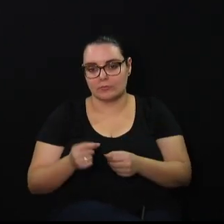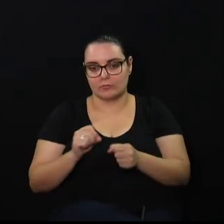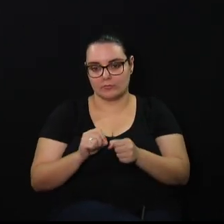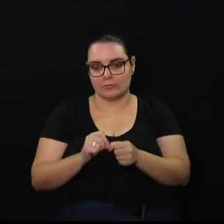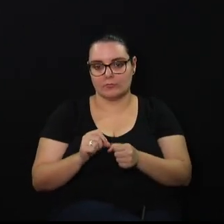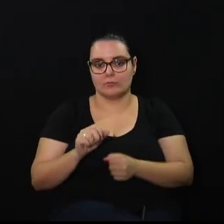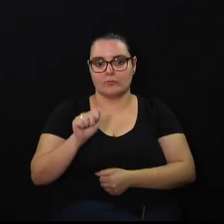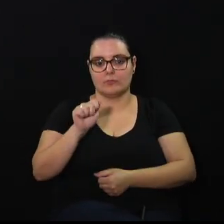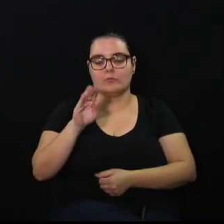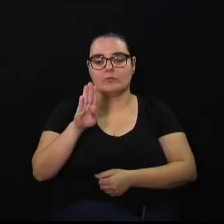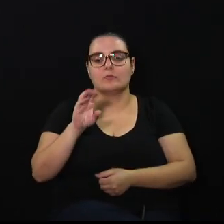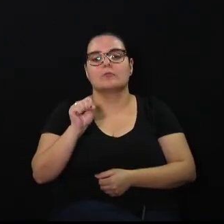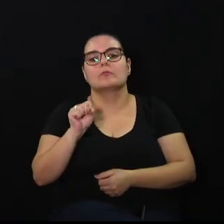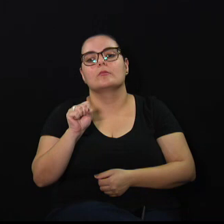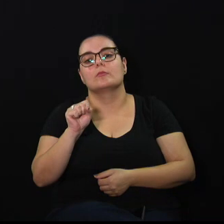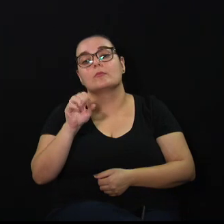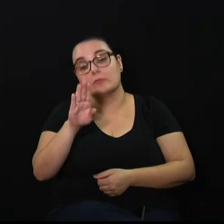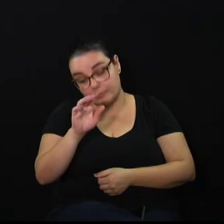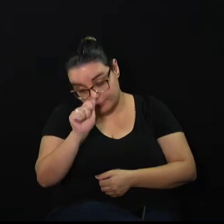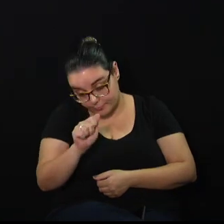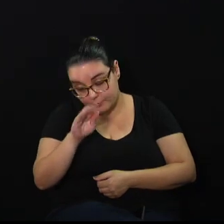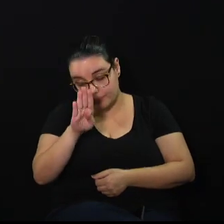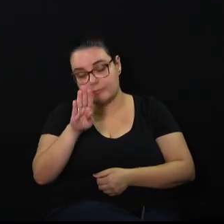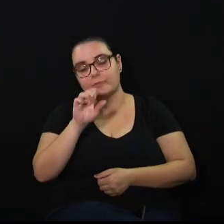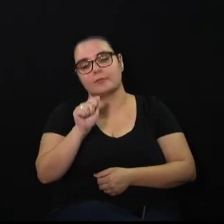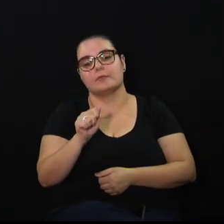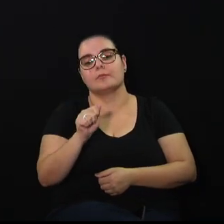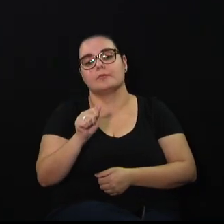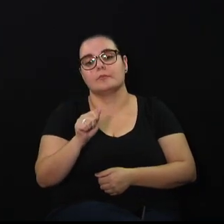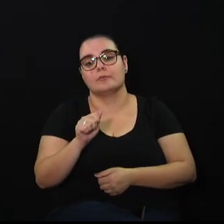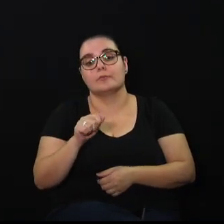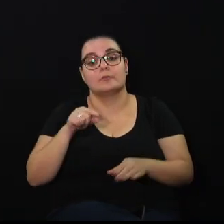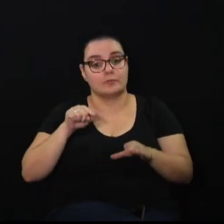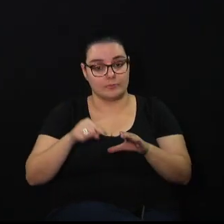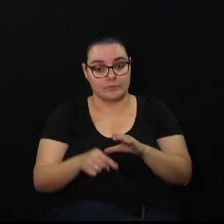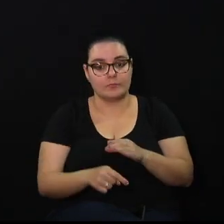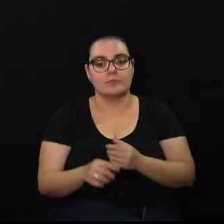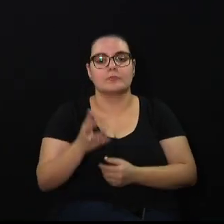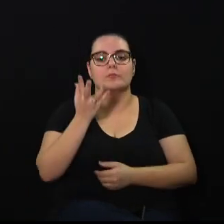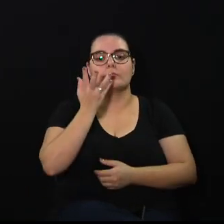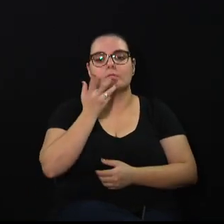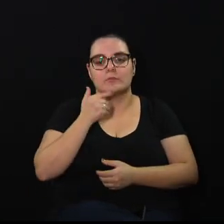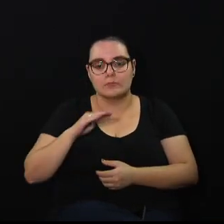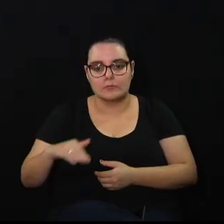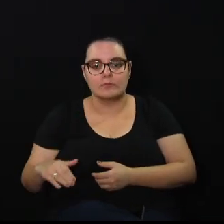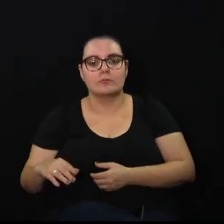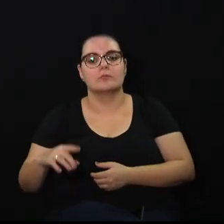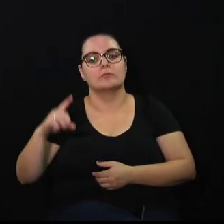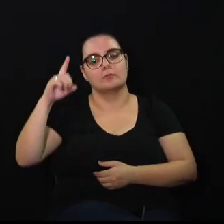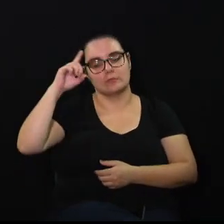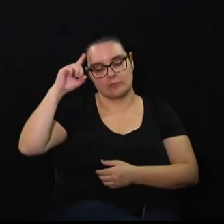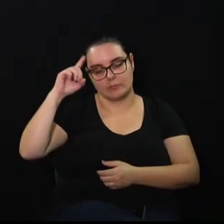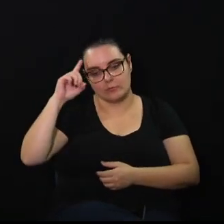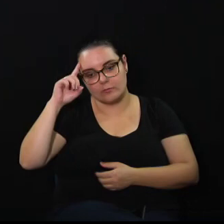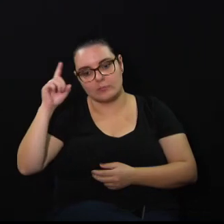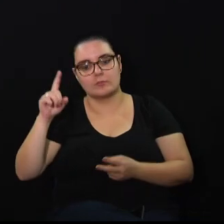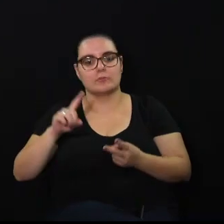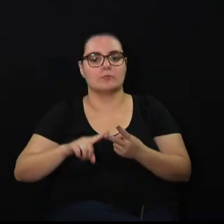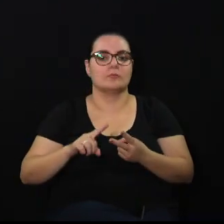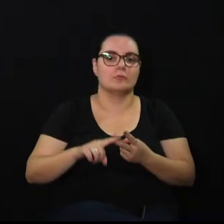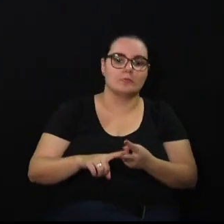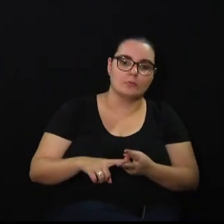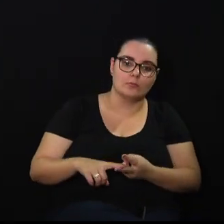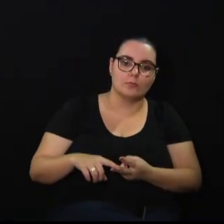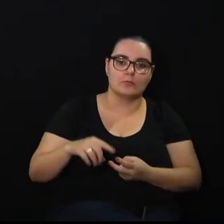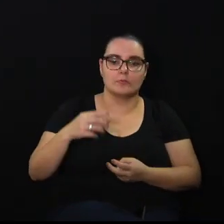a aba é muito mais intensiva nem as crianças tem criança que faz terapia todos os dias tem criança que faz três